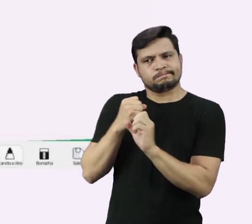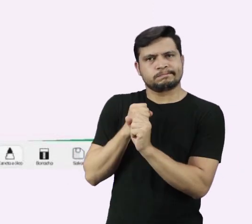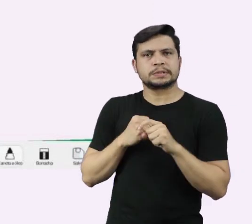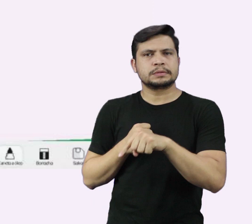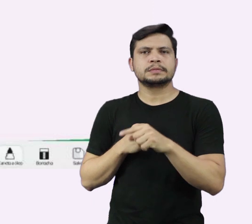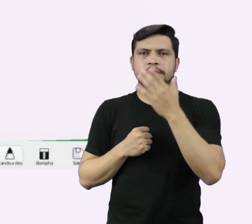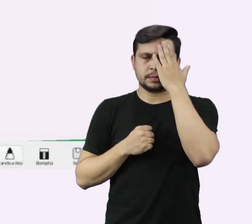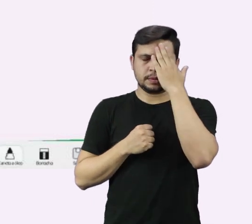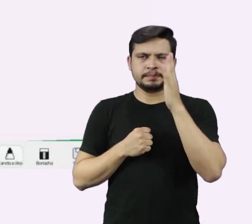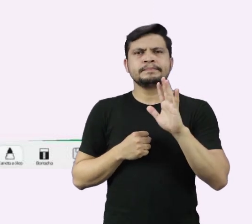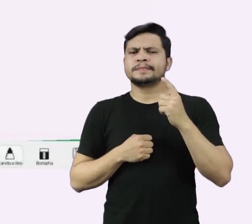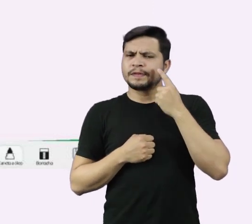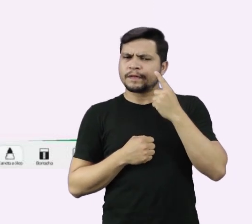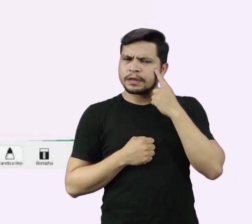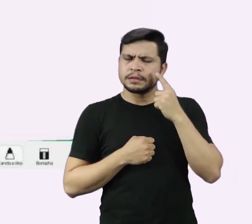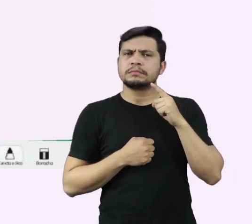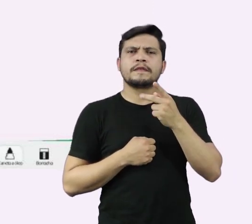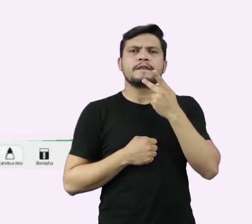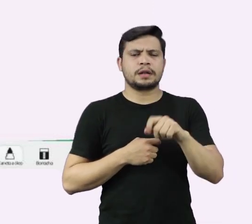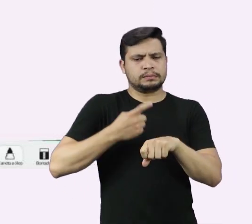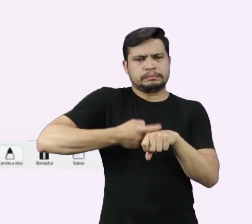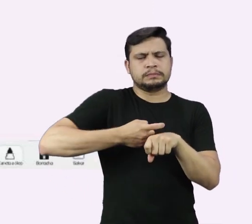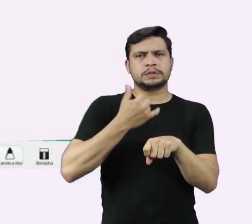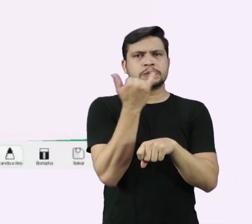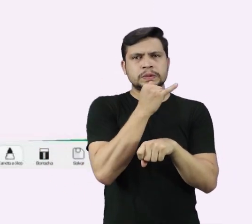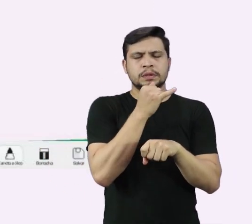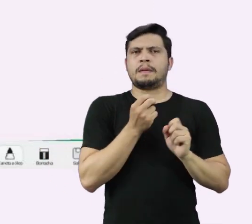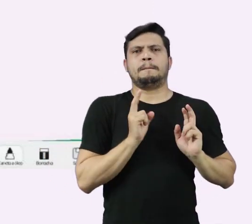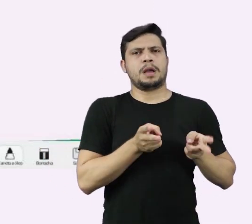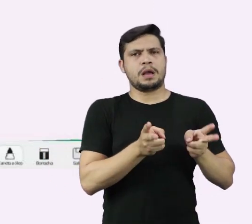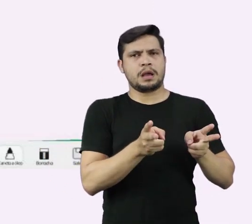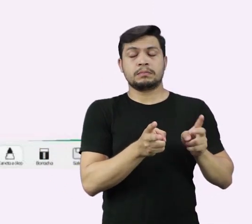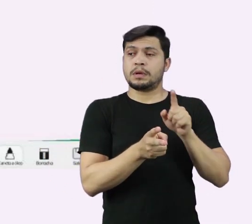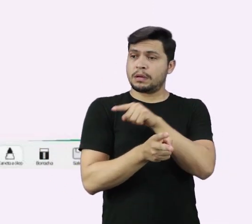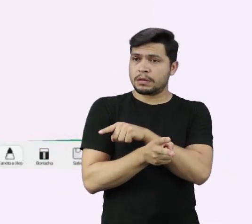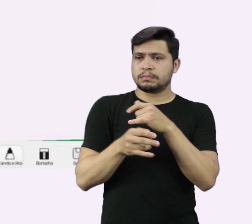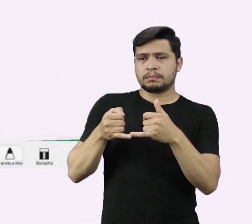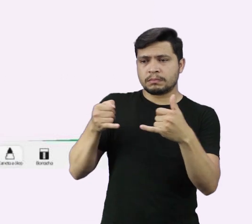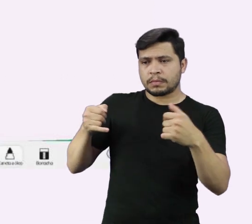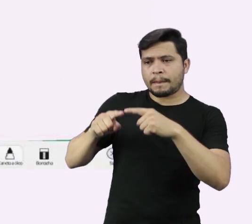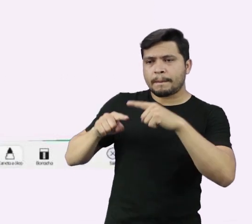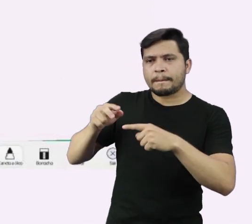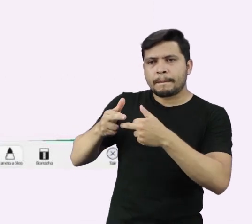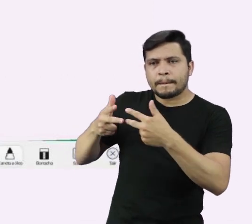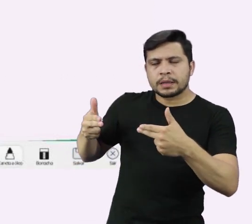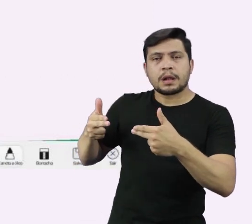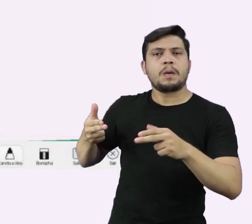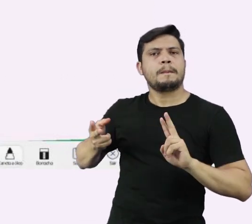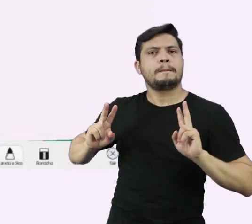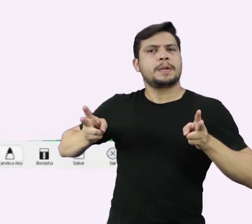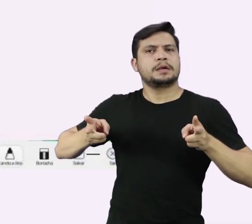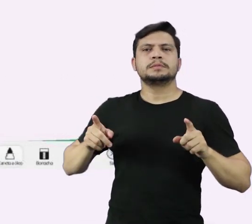verdade, o material é o mesmo para todas as opções. Então, eu vou fazer esse cálculo. No caso, para um R1, eu